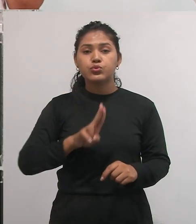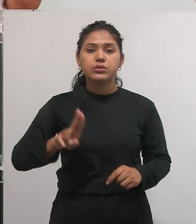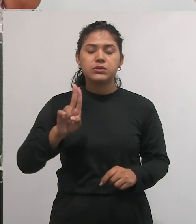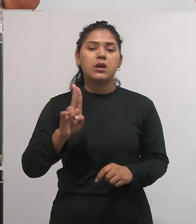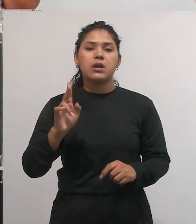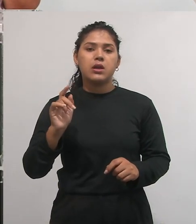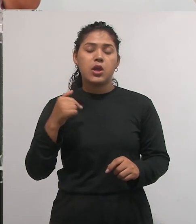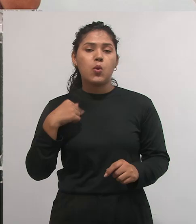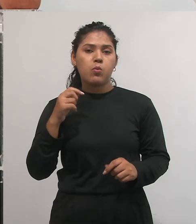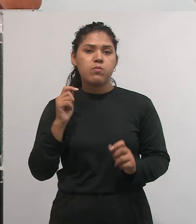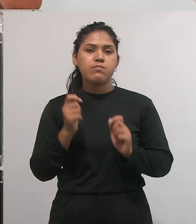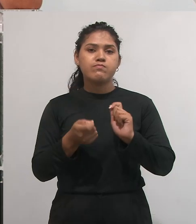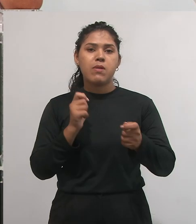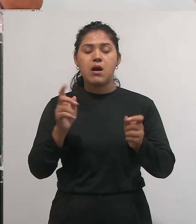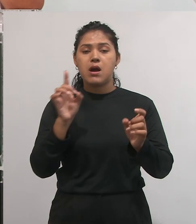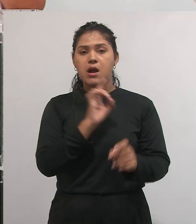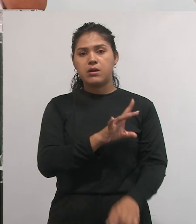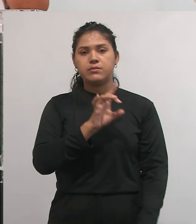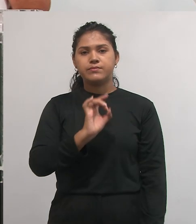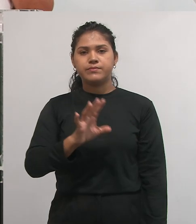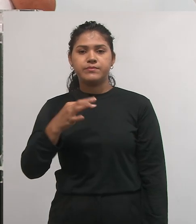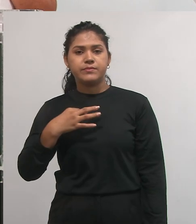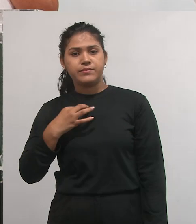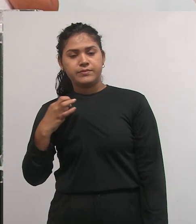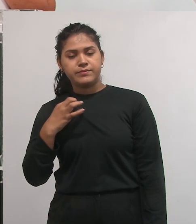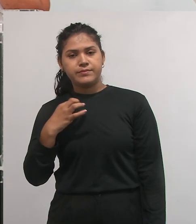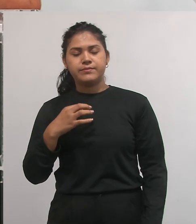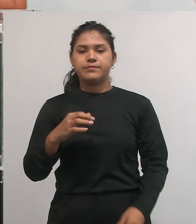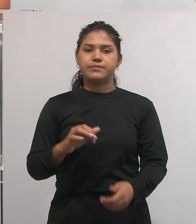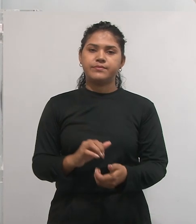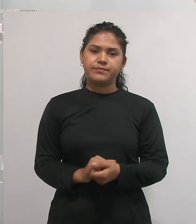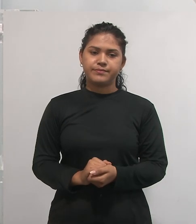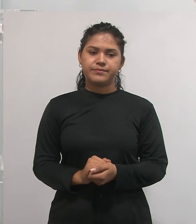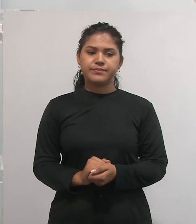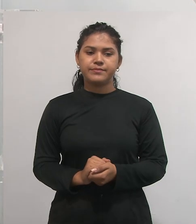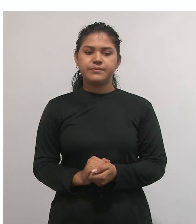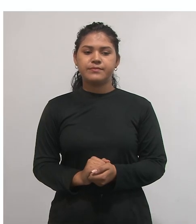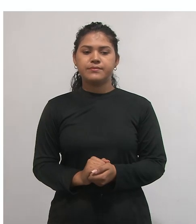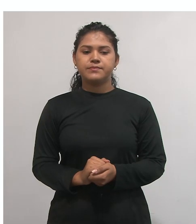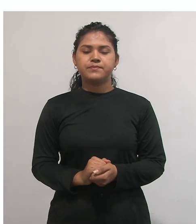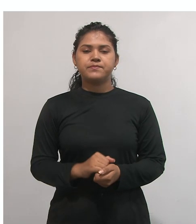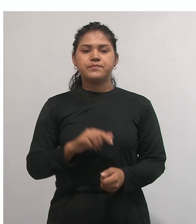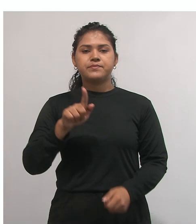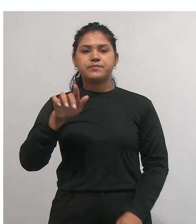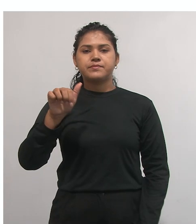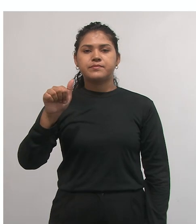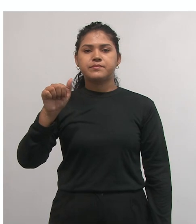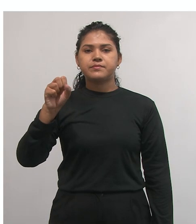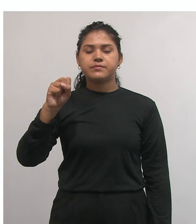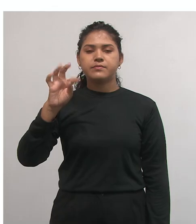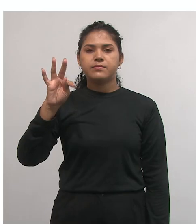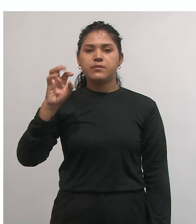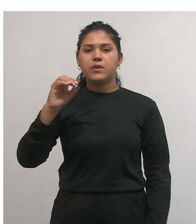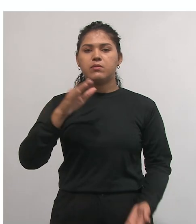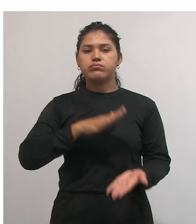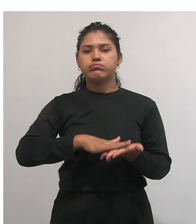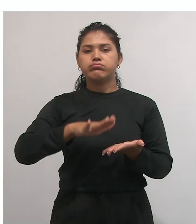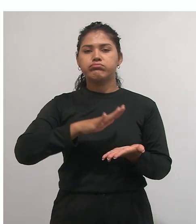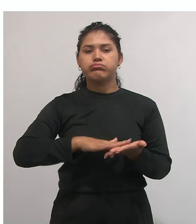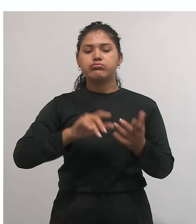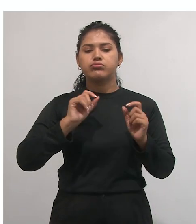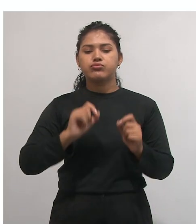aí desses 3 meses de despesas operacionais para mim achar o percentual, certo? Os gastos devem